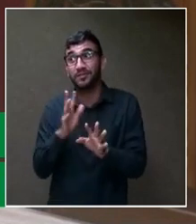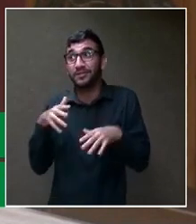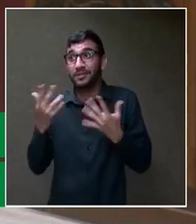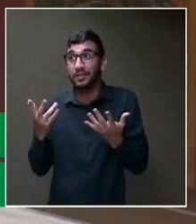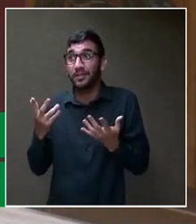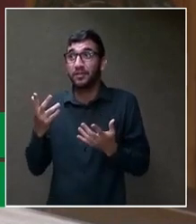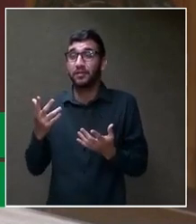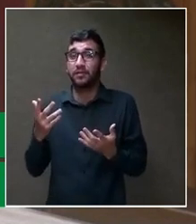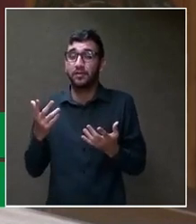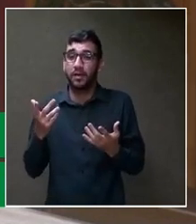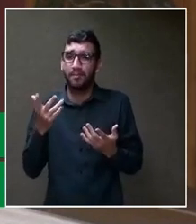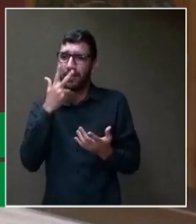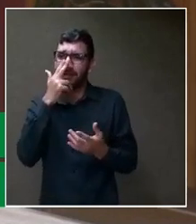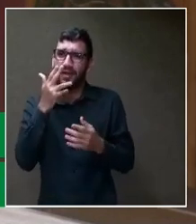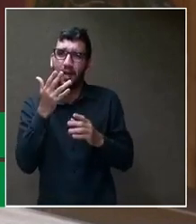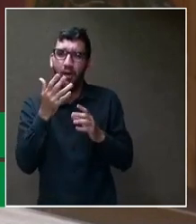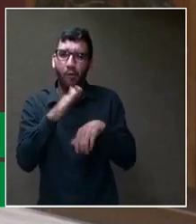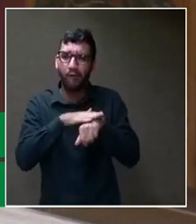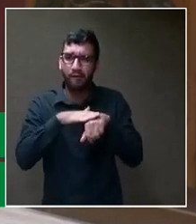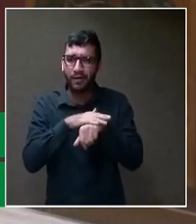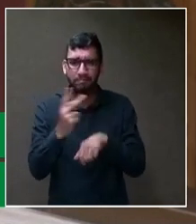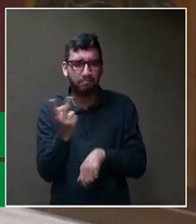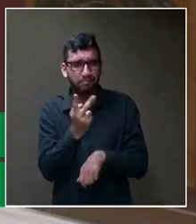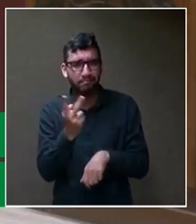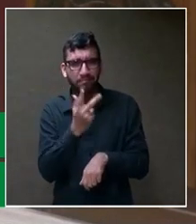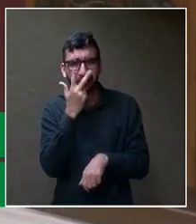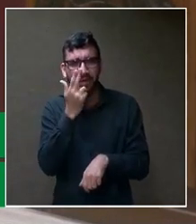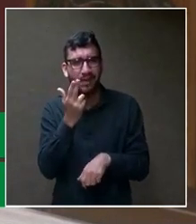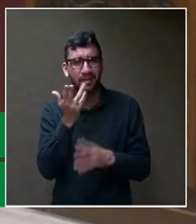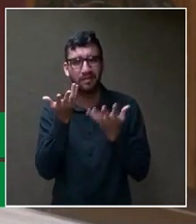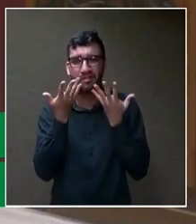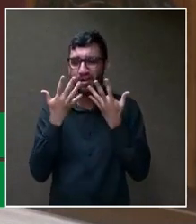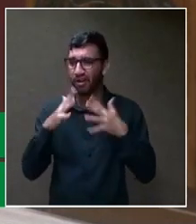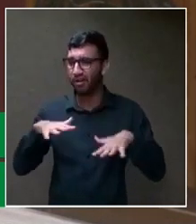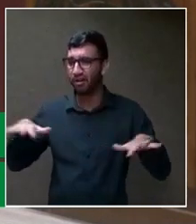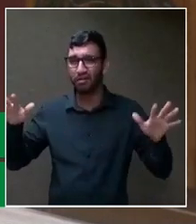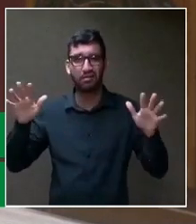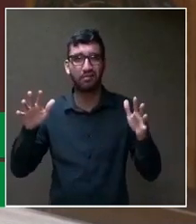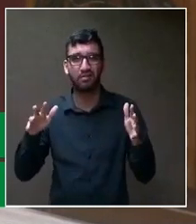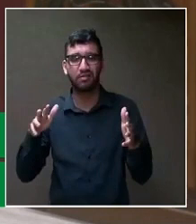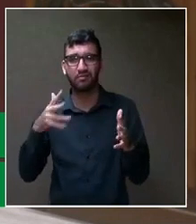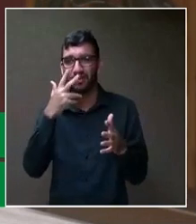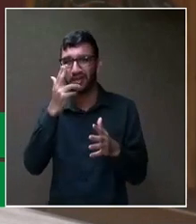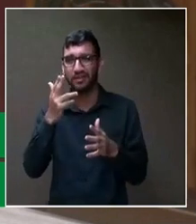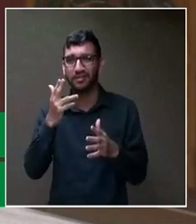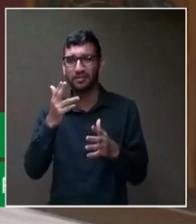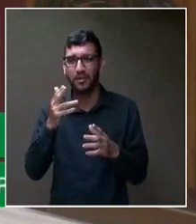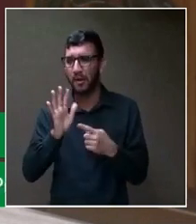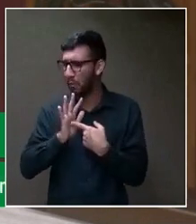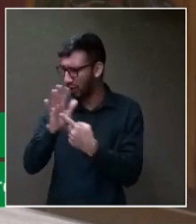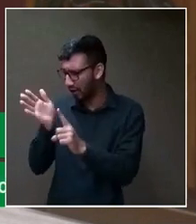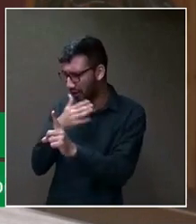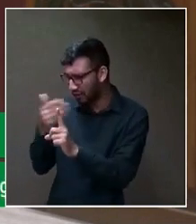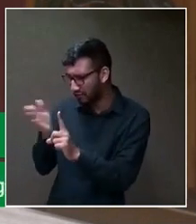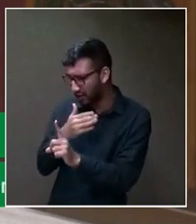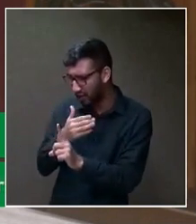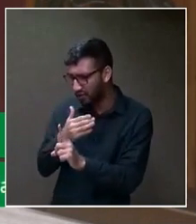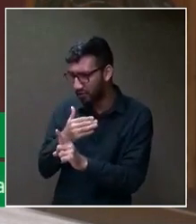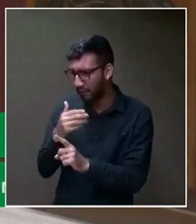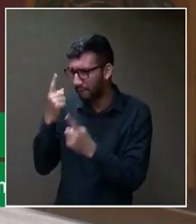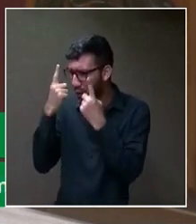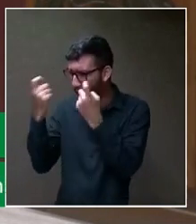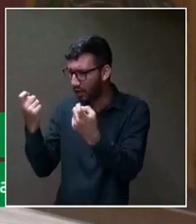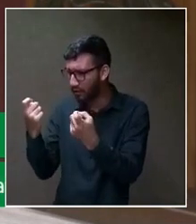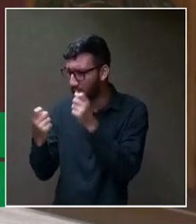tipo de teor de conversa era infantil, era uma coisa... Ele demonstrava agressividade?